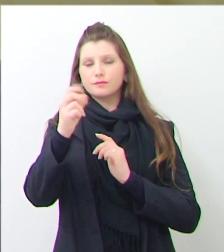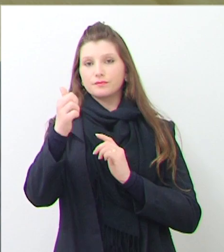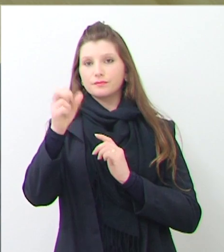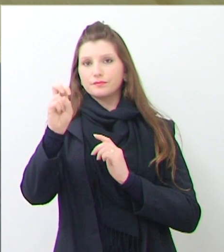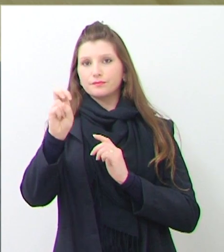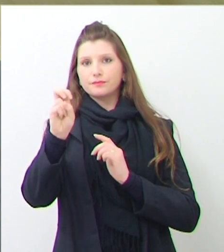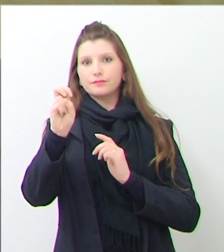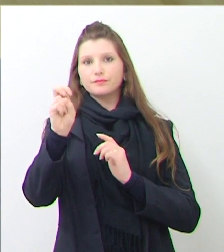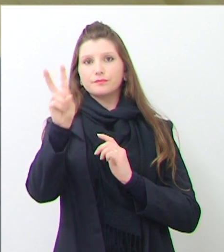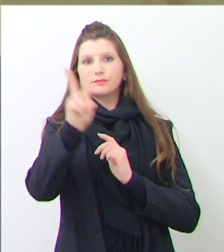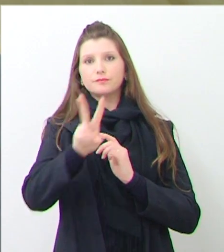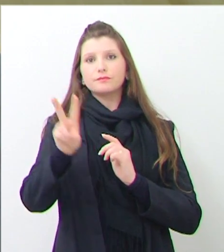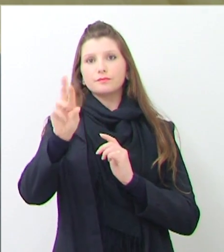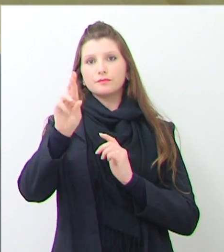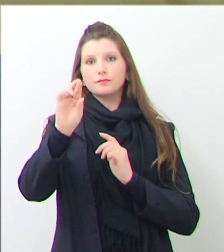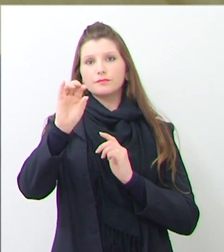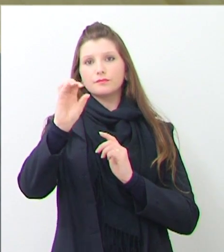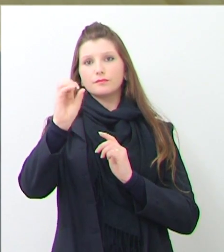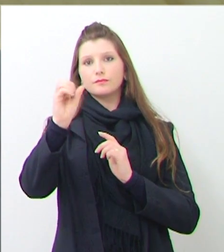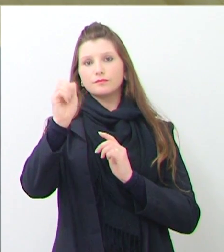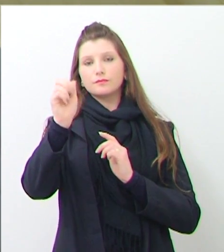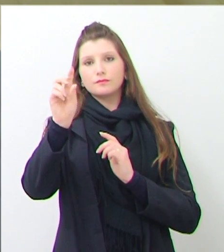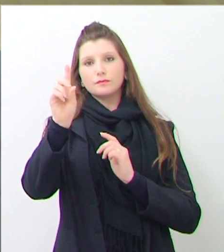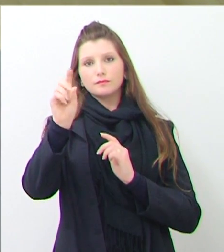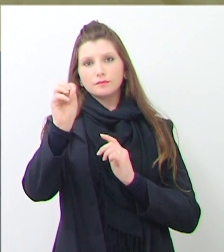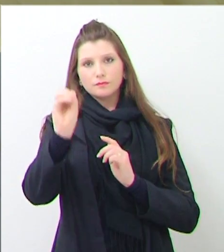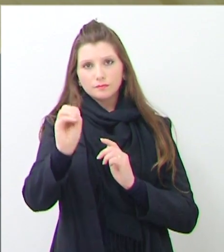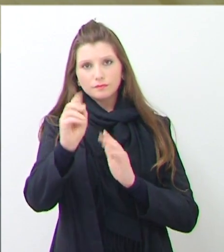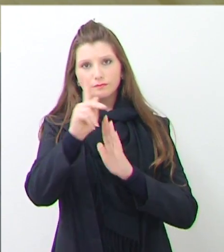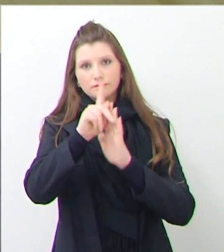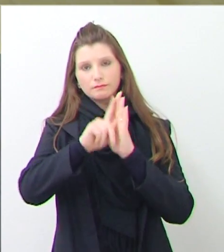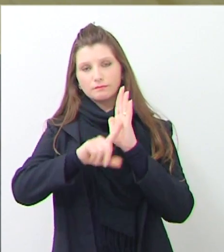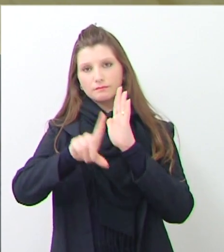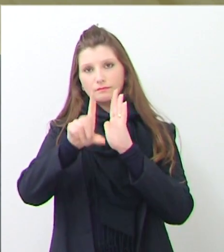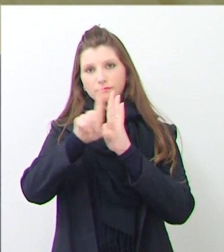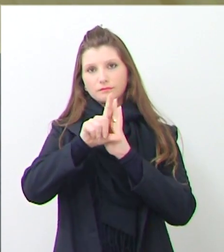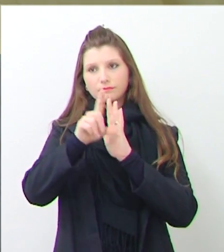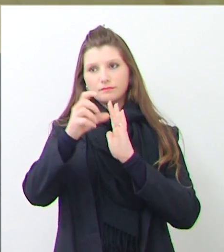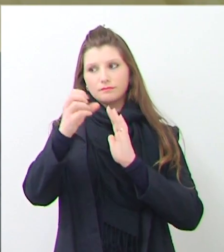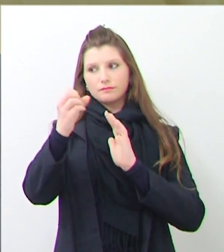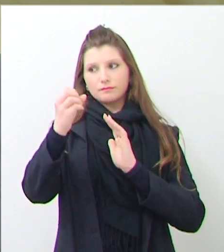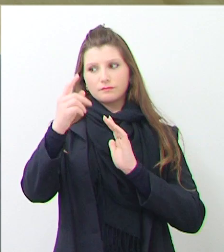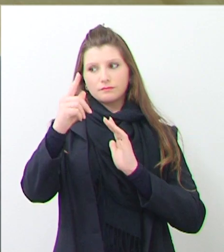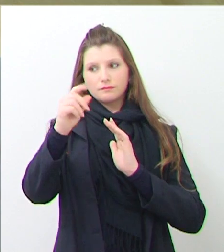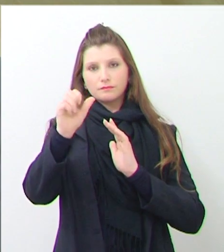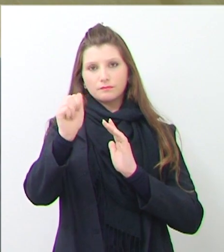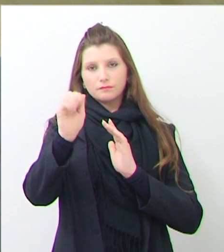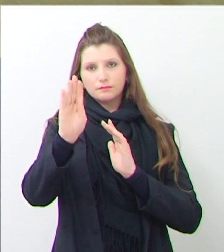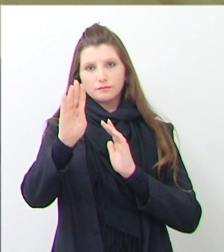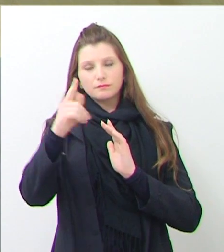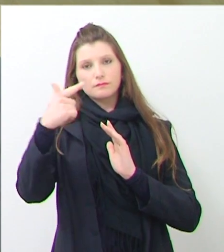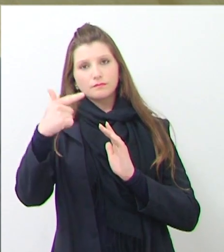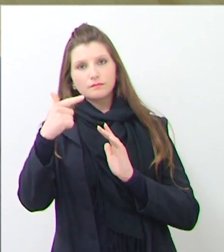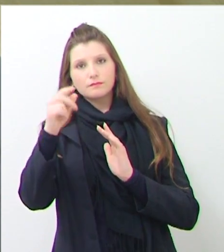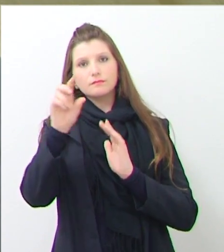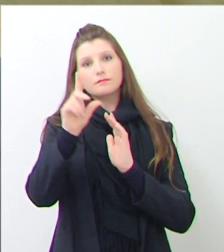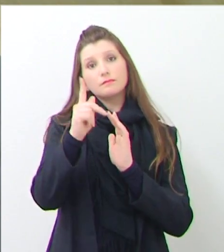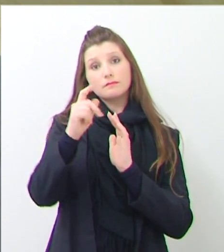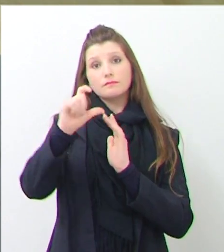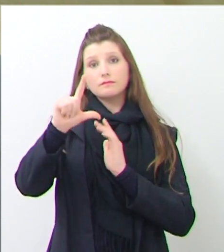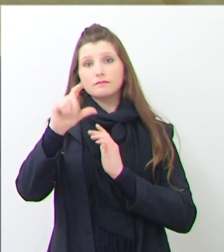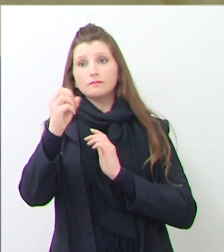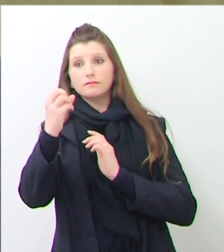PL 040/2015, de autoria do vereador Ricardo Fabris. Projetos de lei números PE042 e